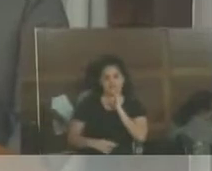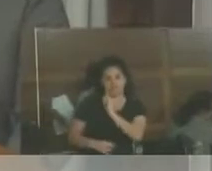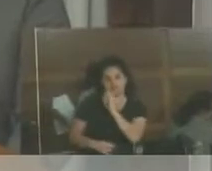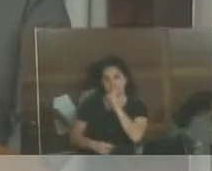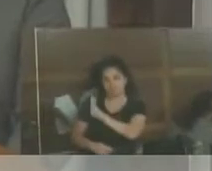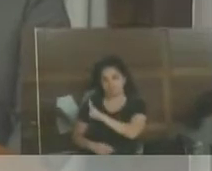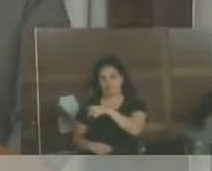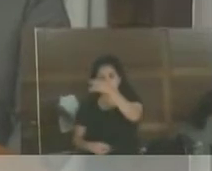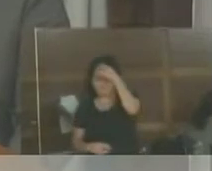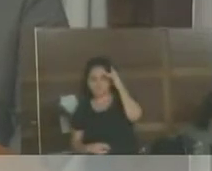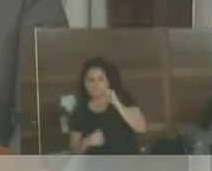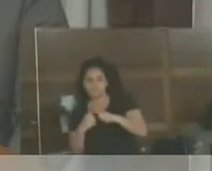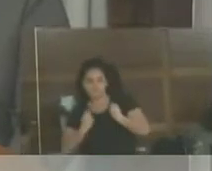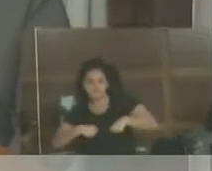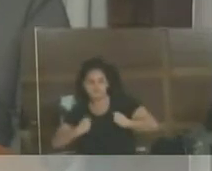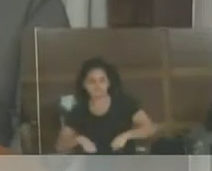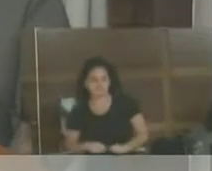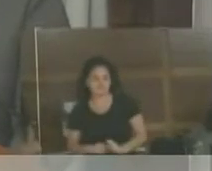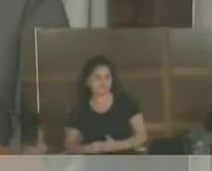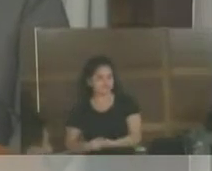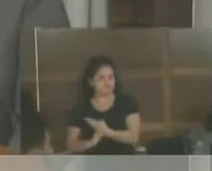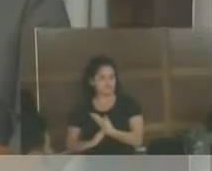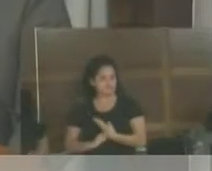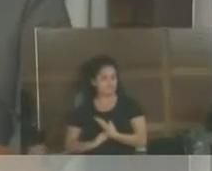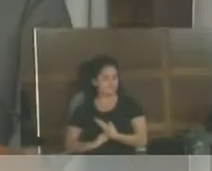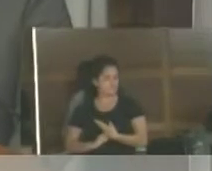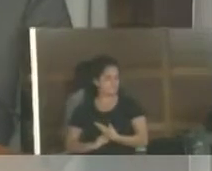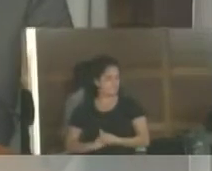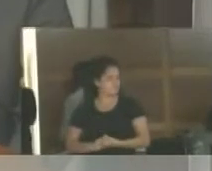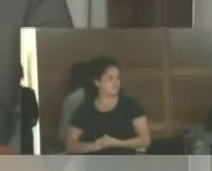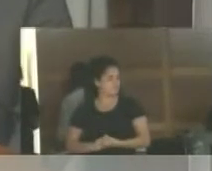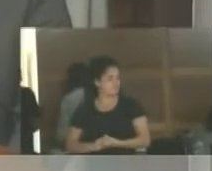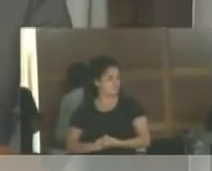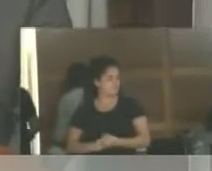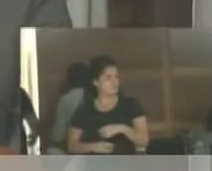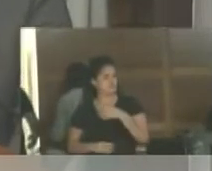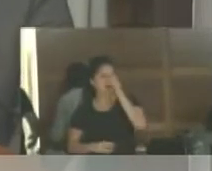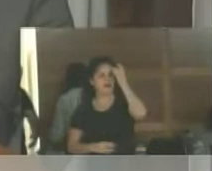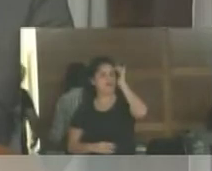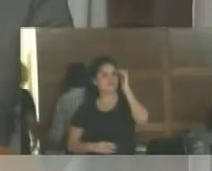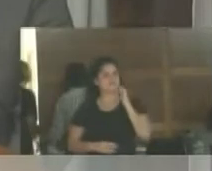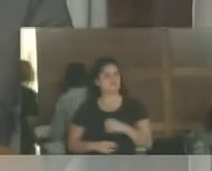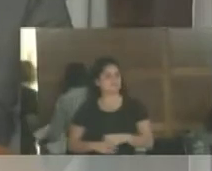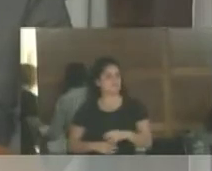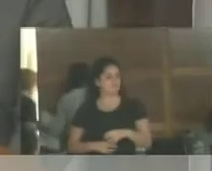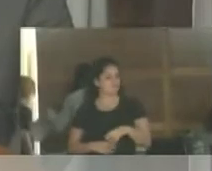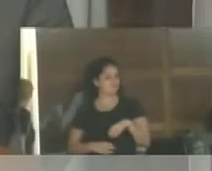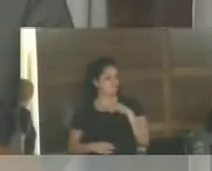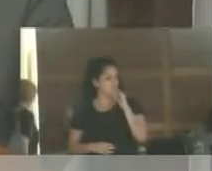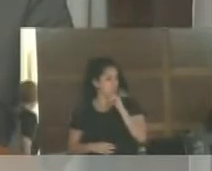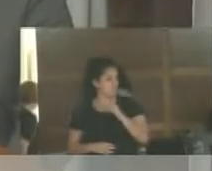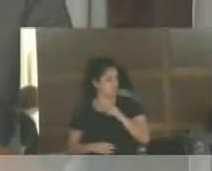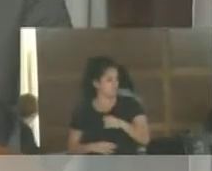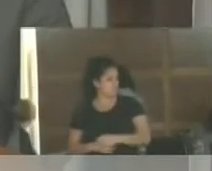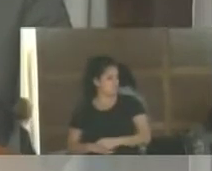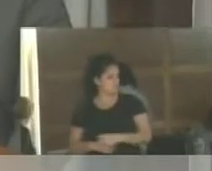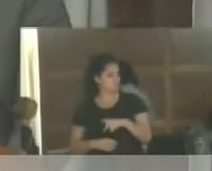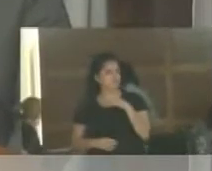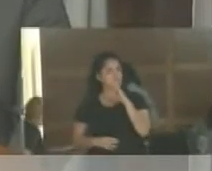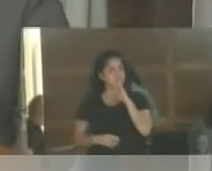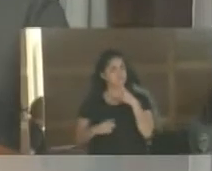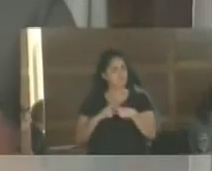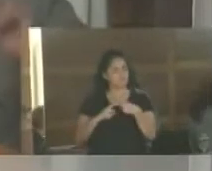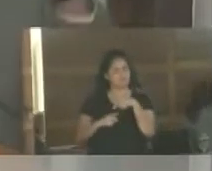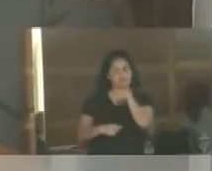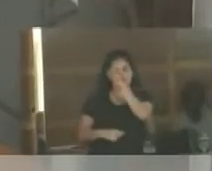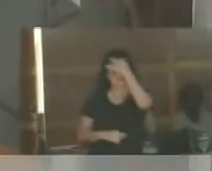ajuda, não se afaste, não menospreze, não ache que é besteira aquilo que a pessoa está sentindo ou demonstrando. Não se omita, pois essa